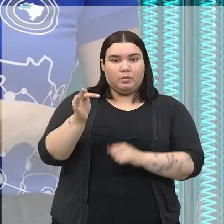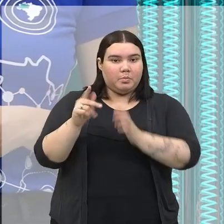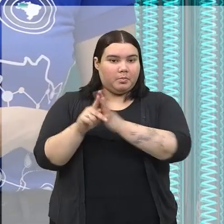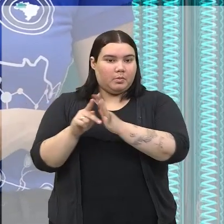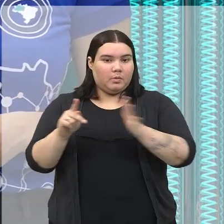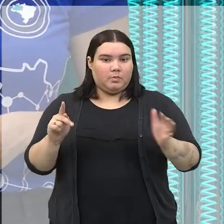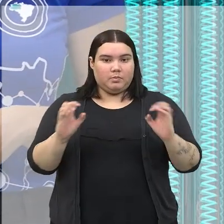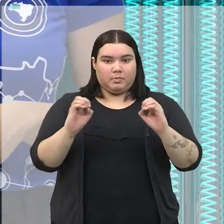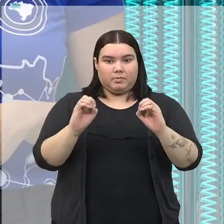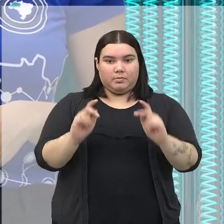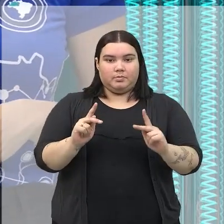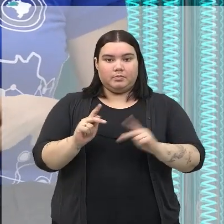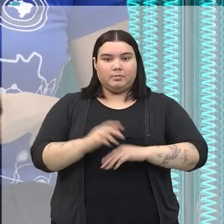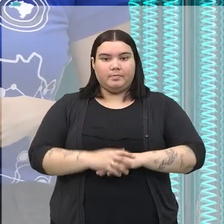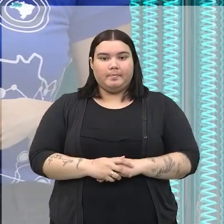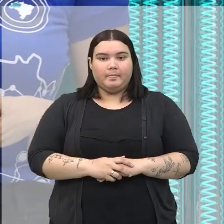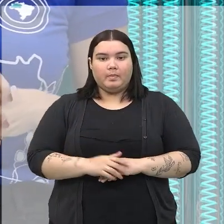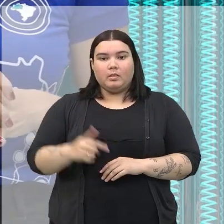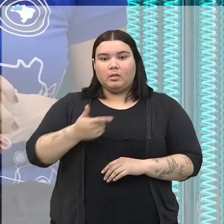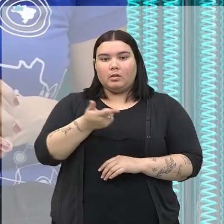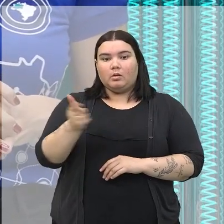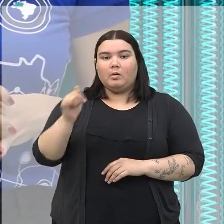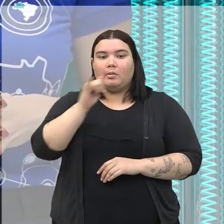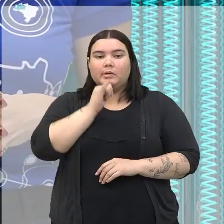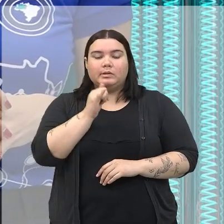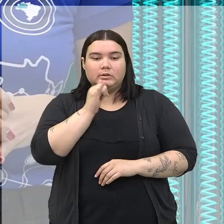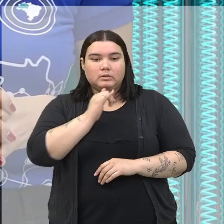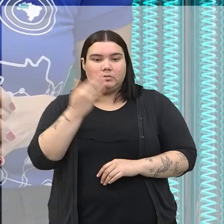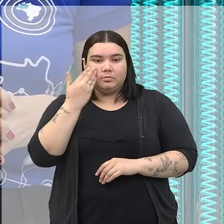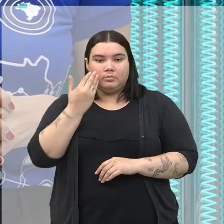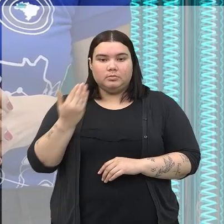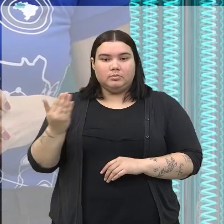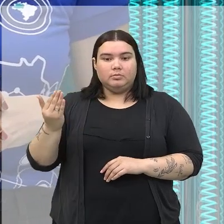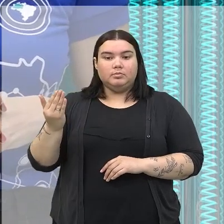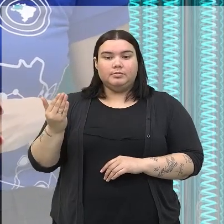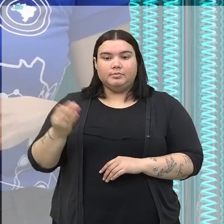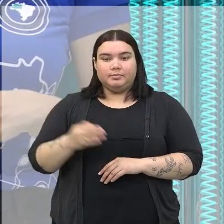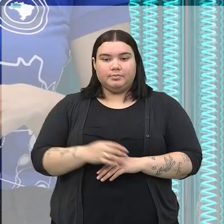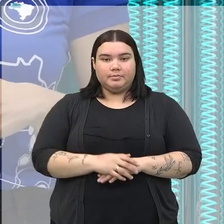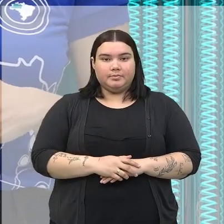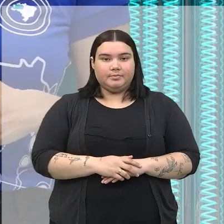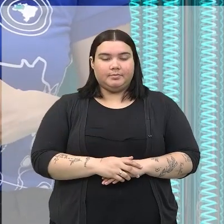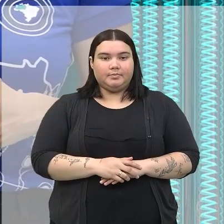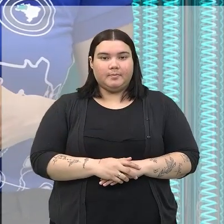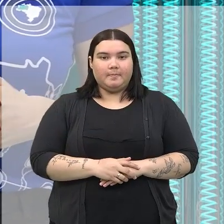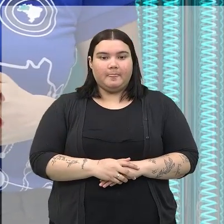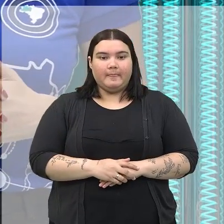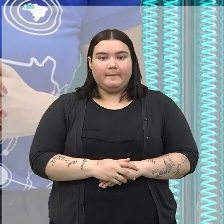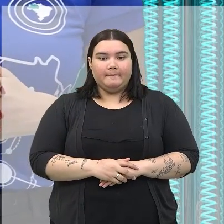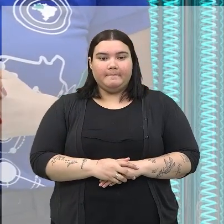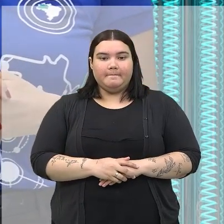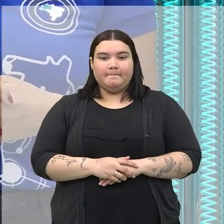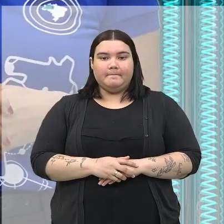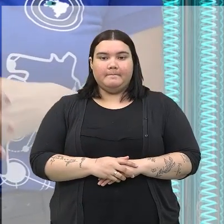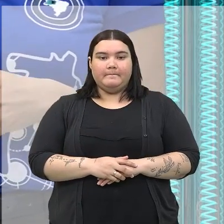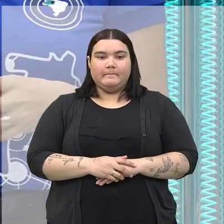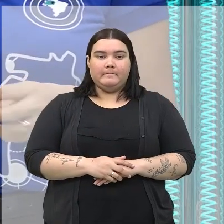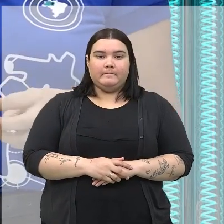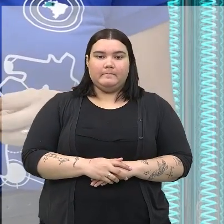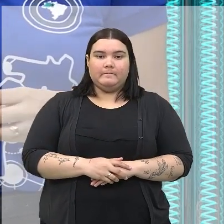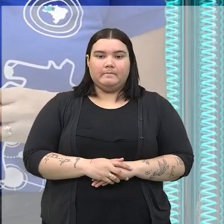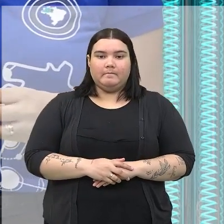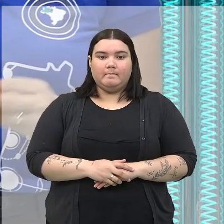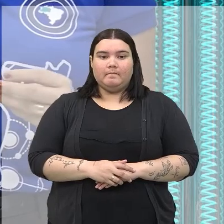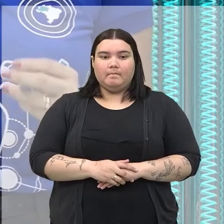ok? Então, temos mais exemplos aqui. Robots will replace humans.